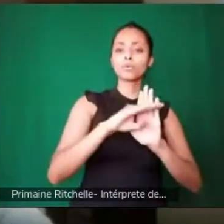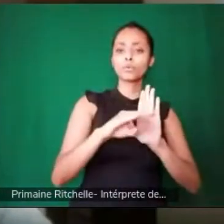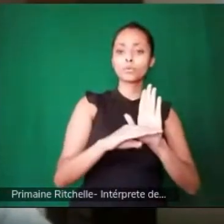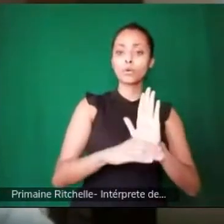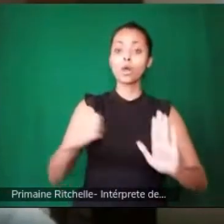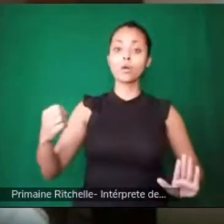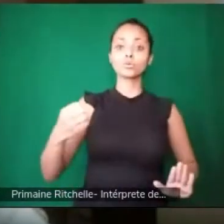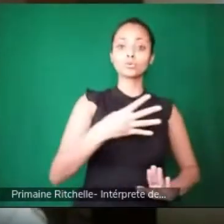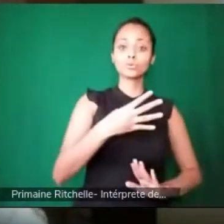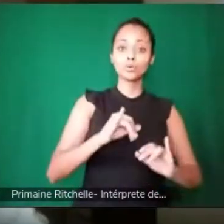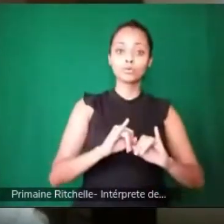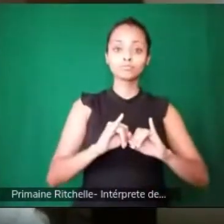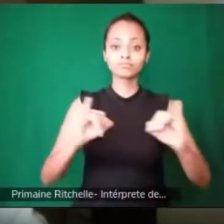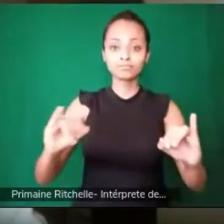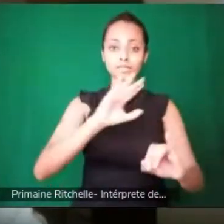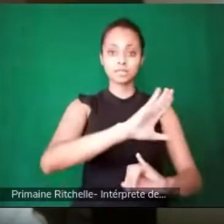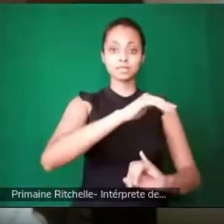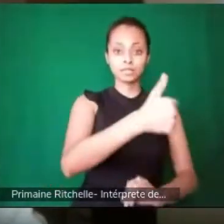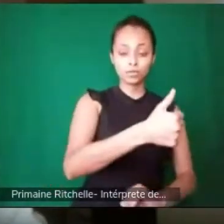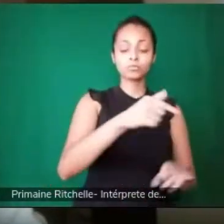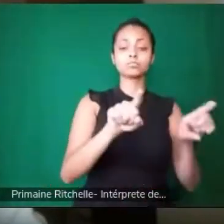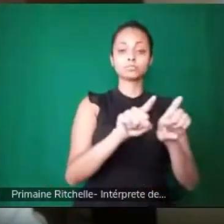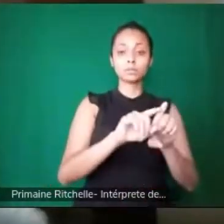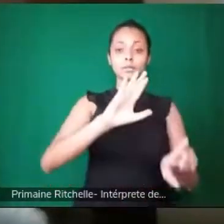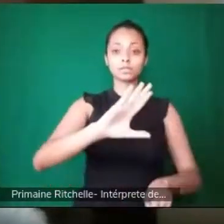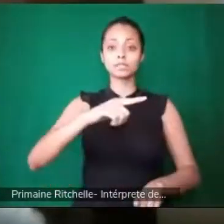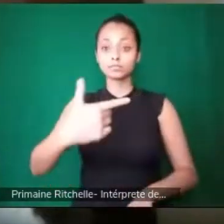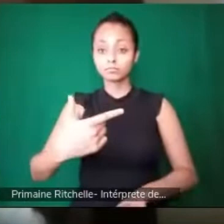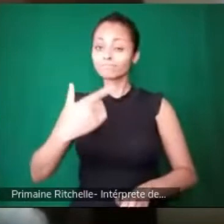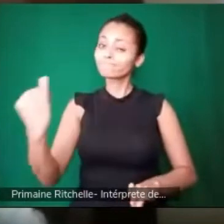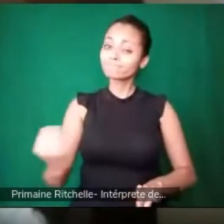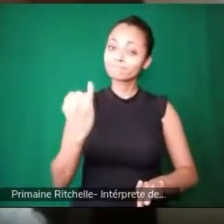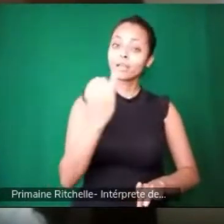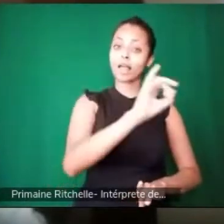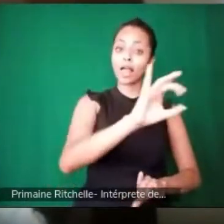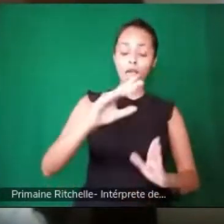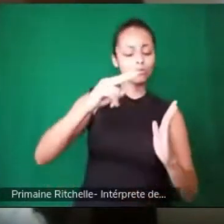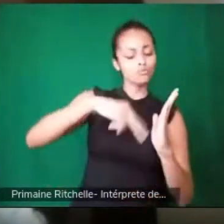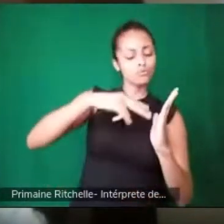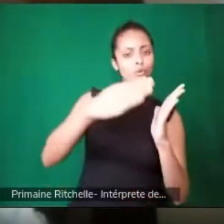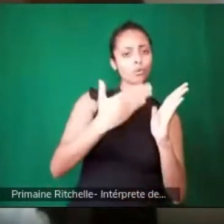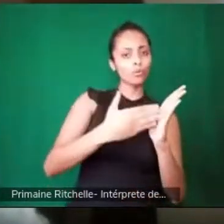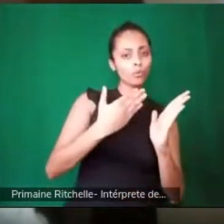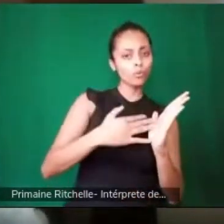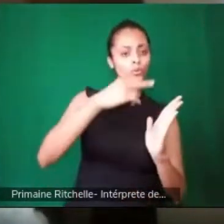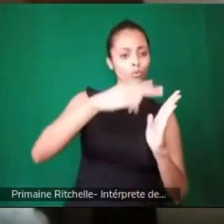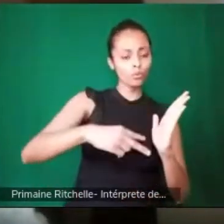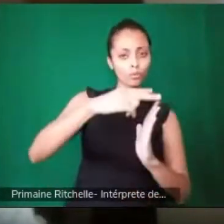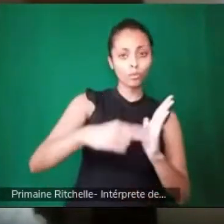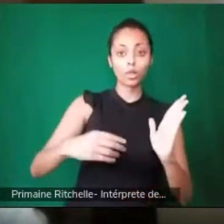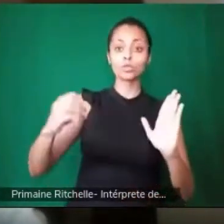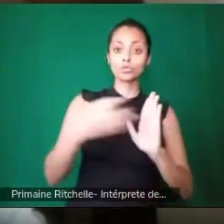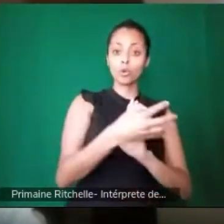quanto da C2. E aí é muito importante que vocês leiam sempre os e-books, sempre as atualizações do projeto Reencontro. E a gente vai